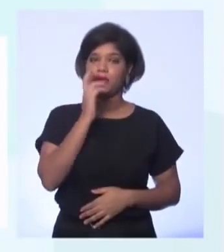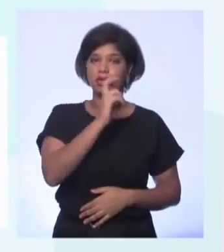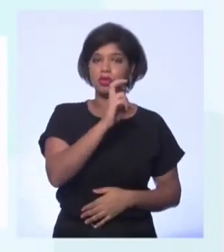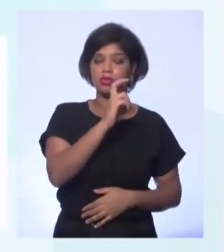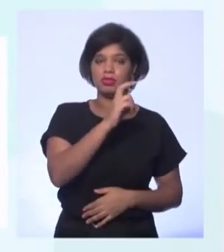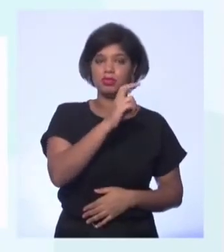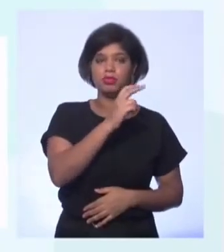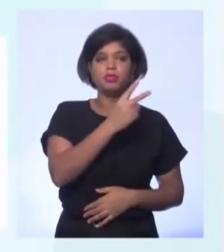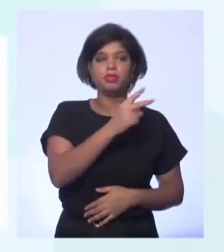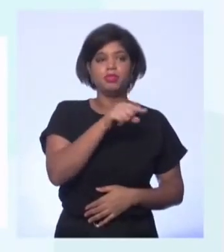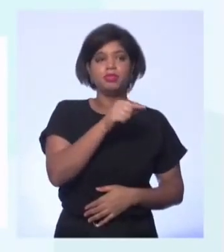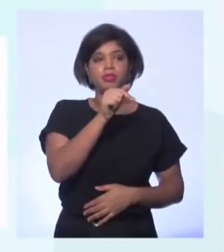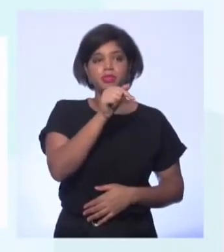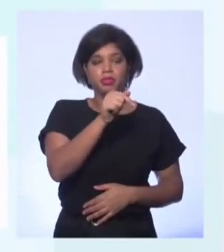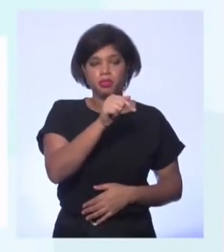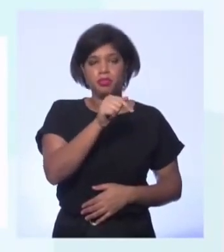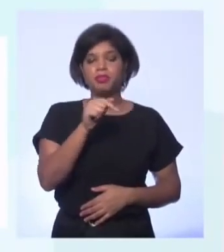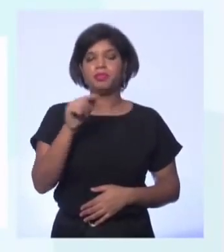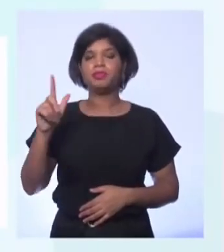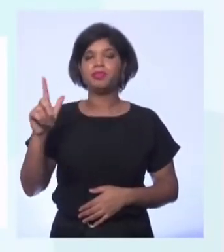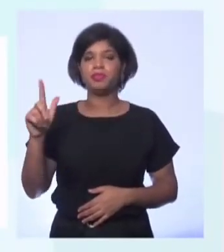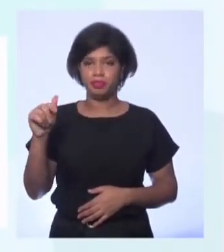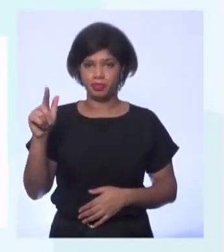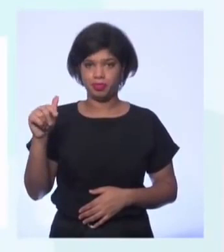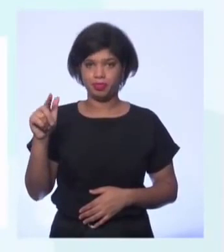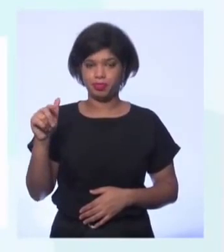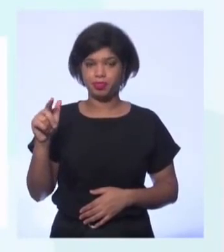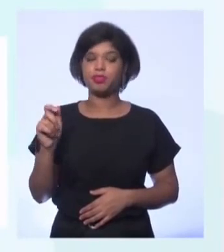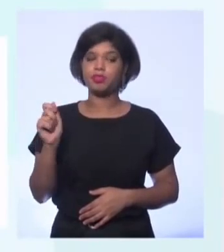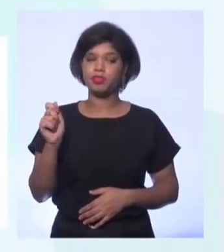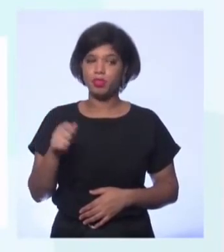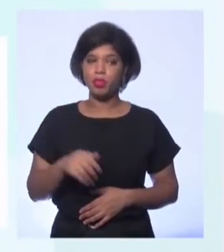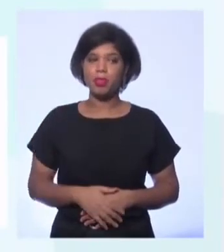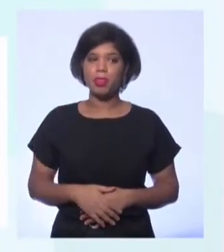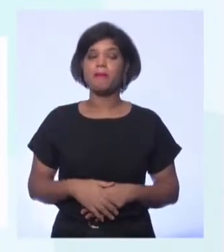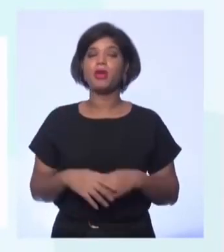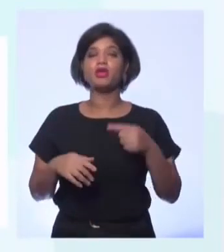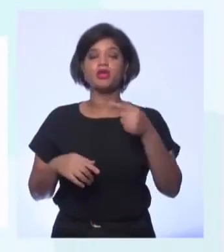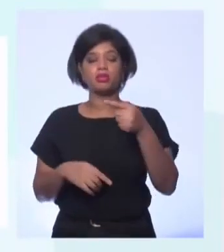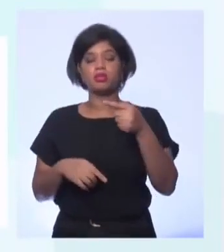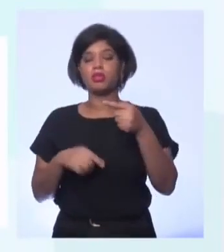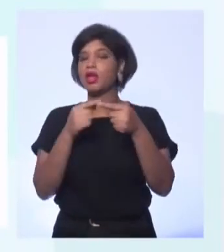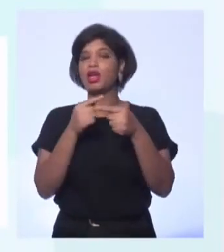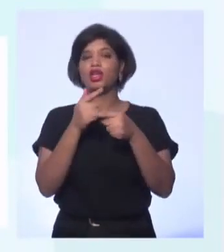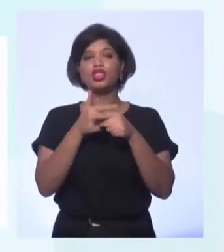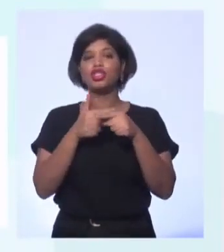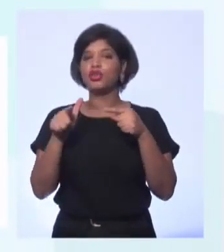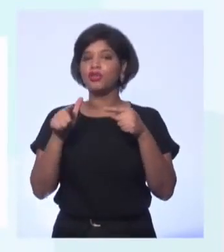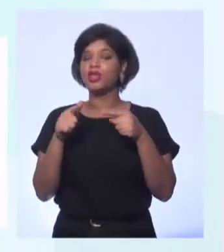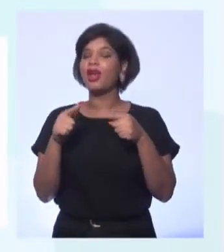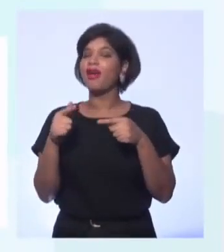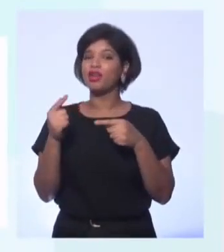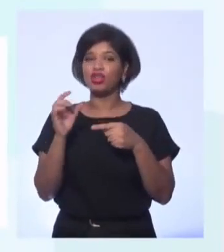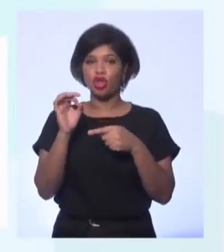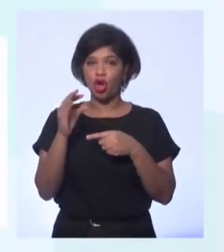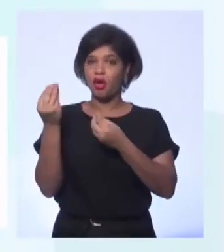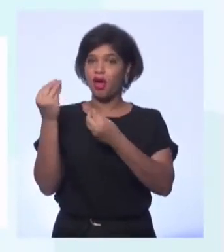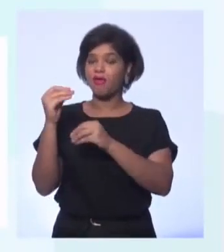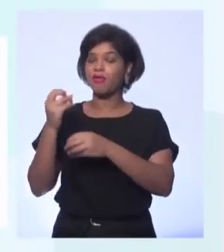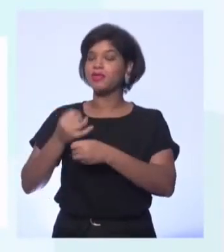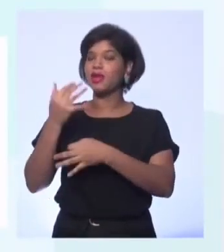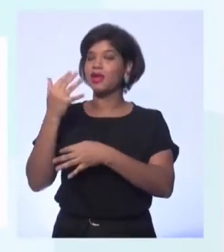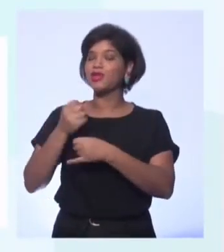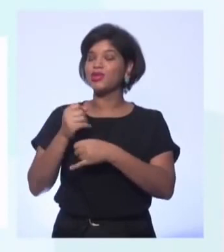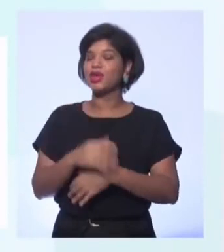vai fazer? Achar a razão entre esses dois números. Então, divide o comprimento pelo seu diâmetro e fala para mim lá no chat qual é o valor